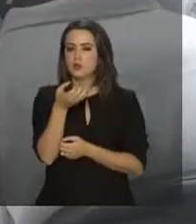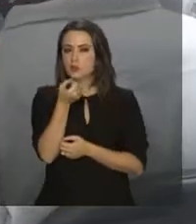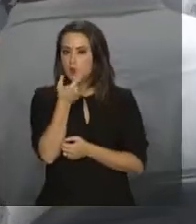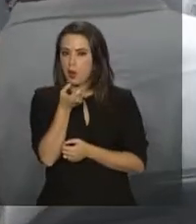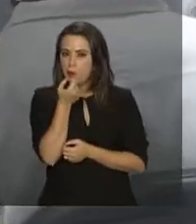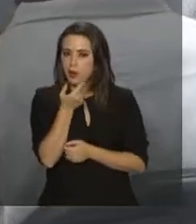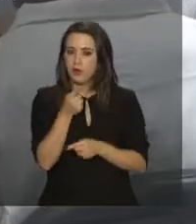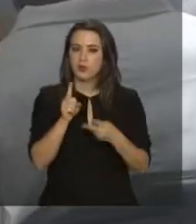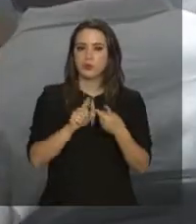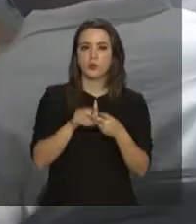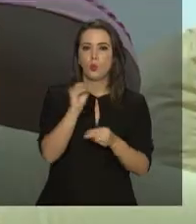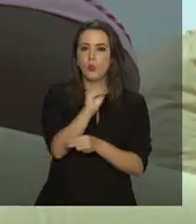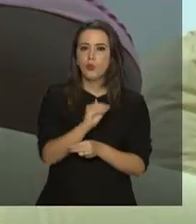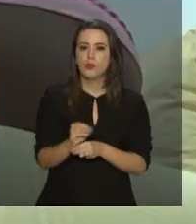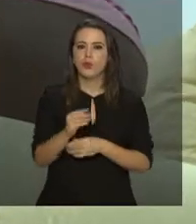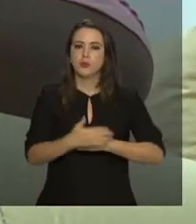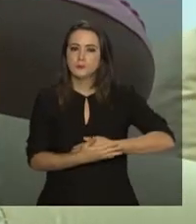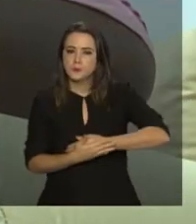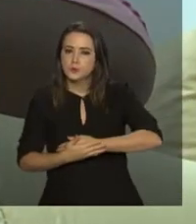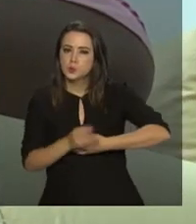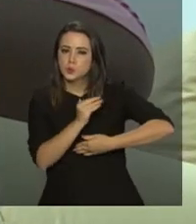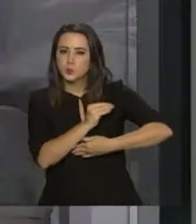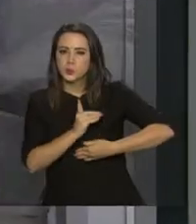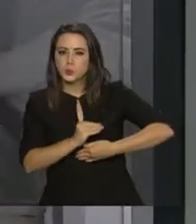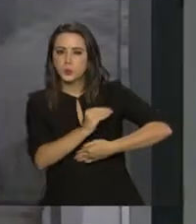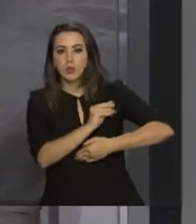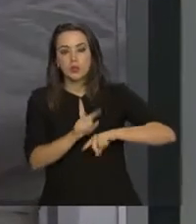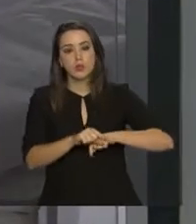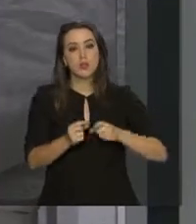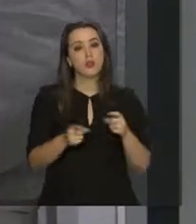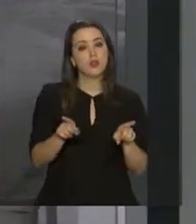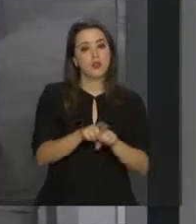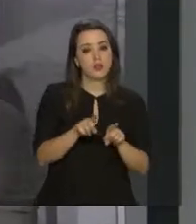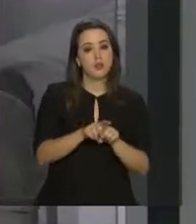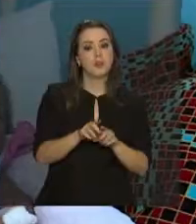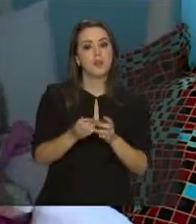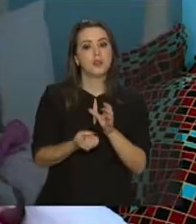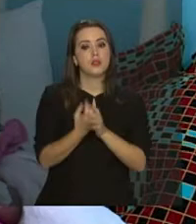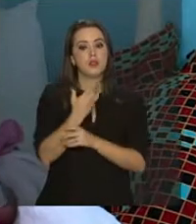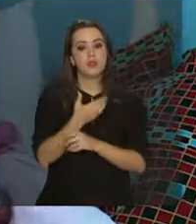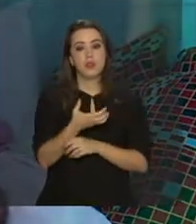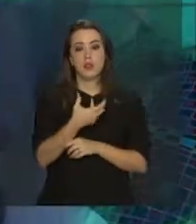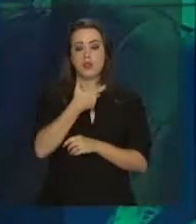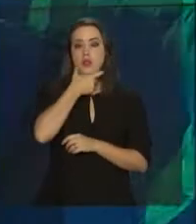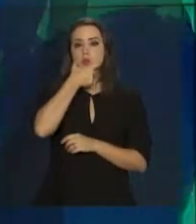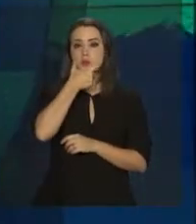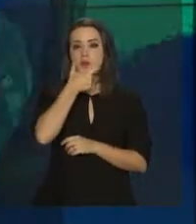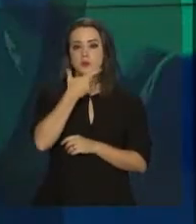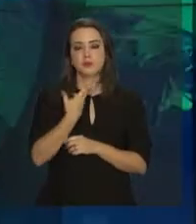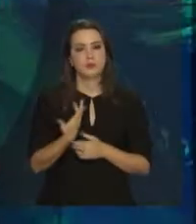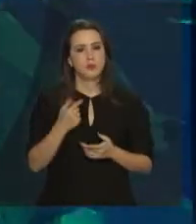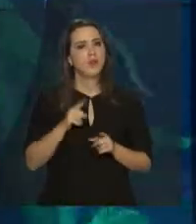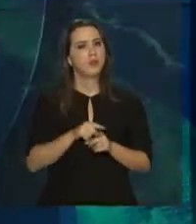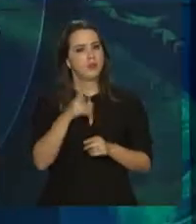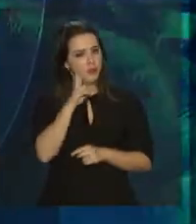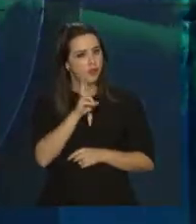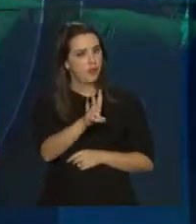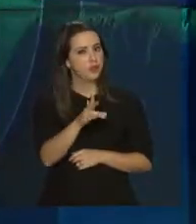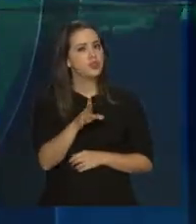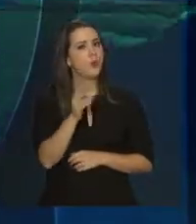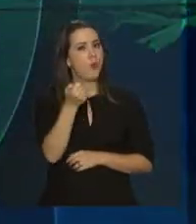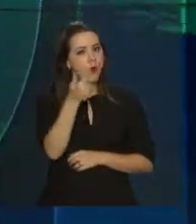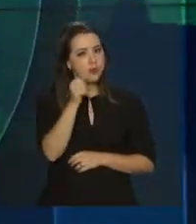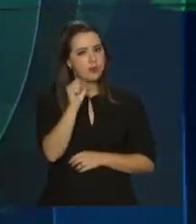medicamentos cuidados com recém nascidos e até a produção de próteses dentárias não perca quem é daqui a